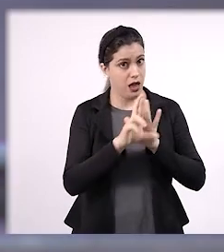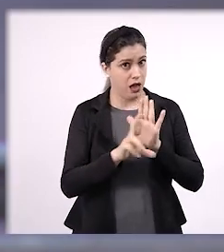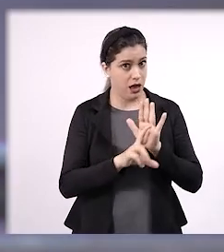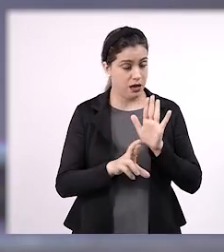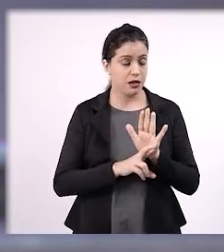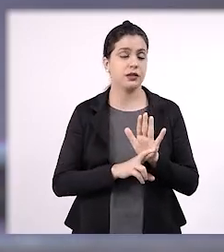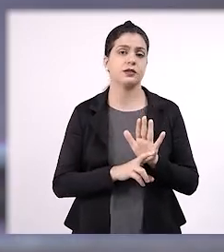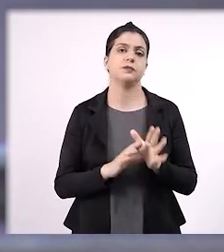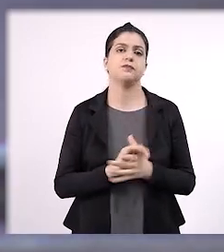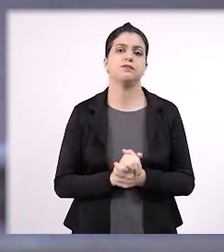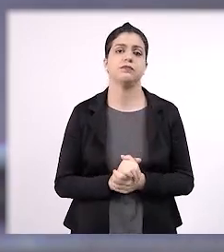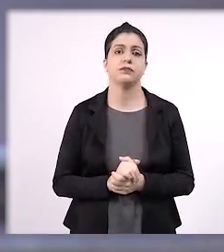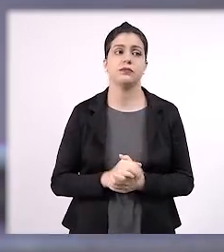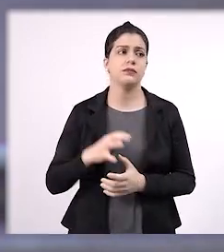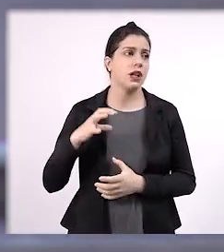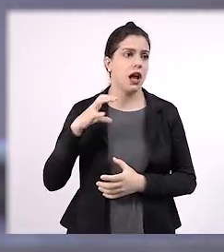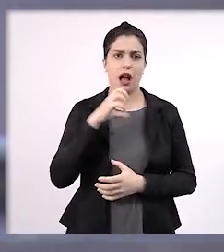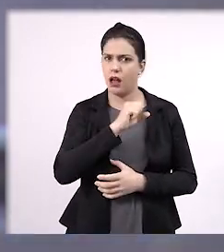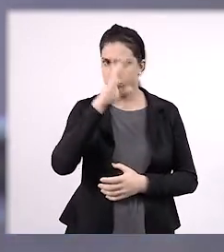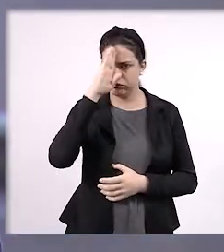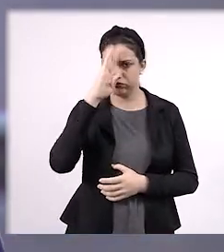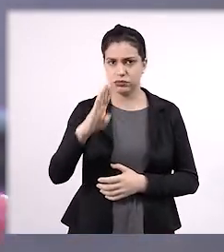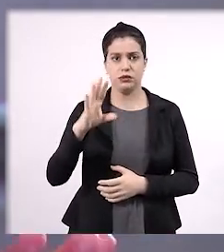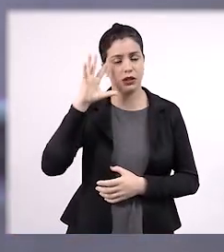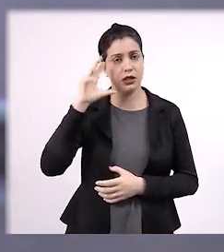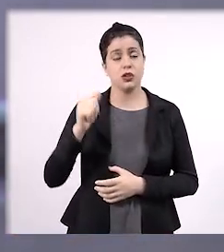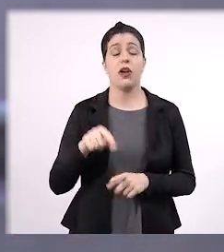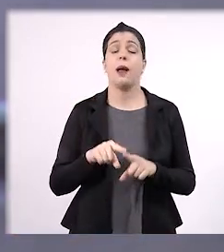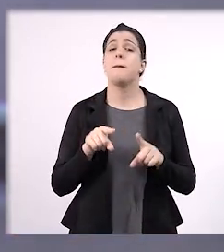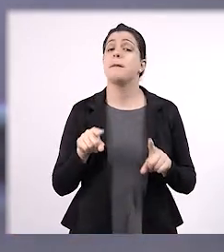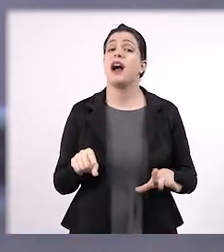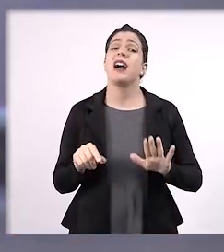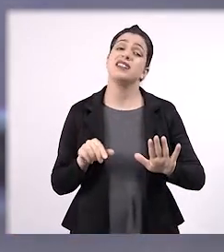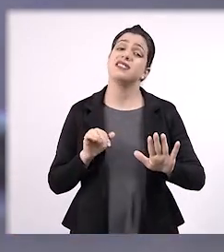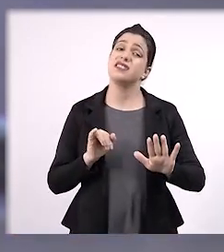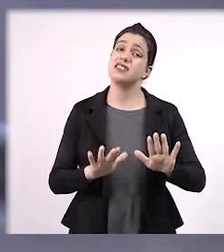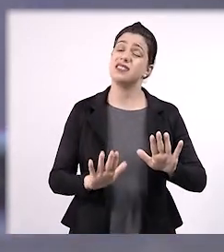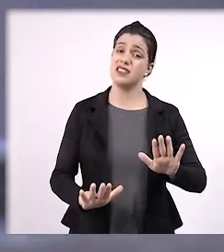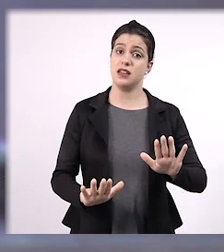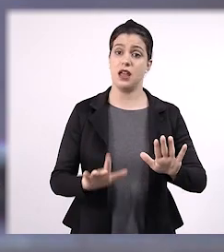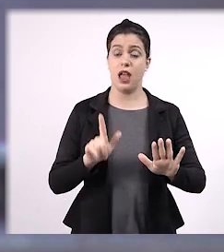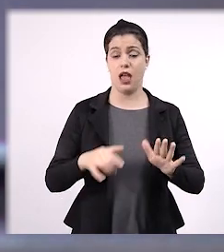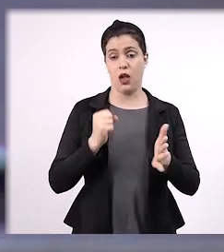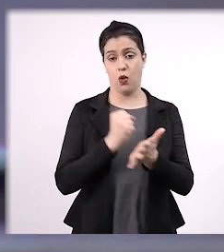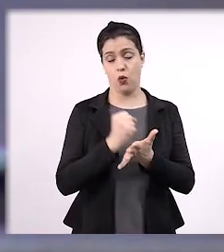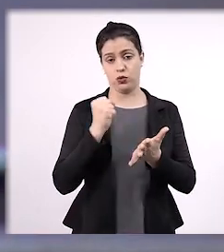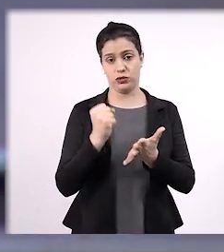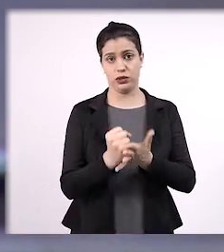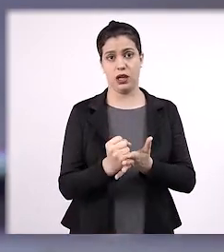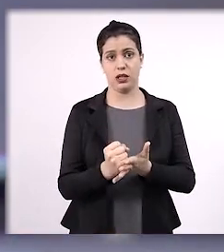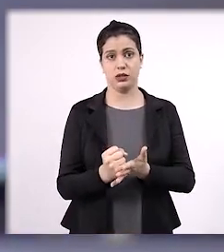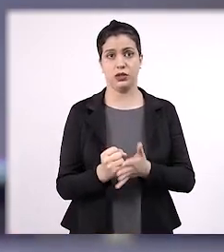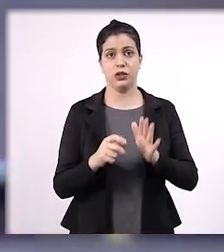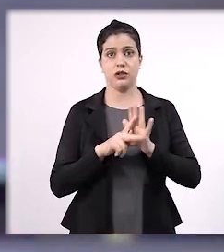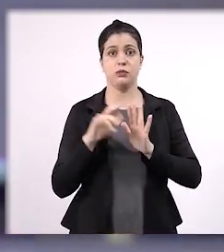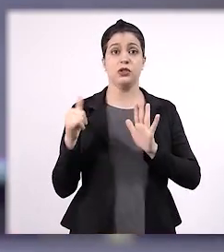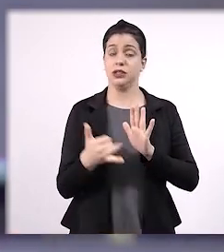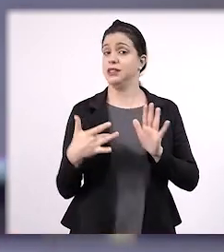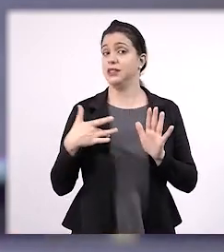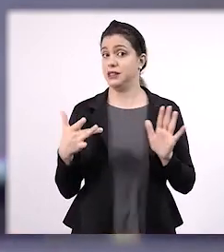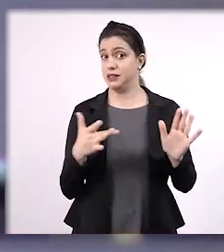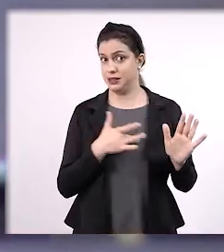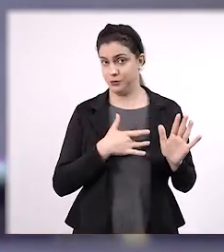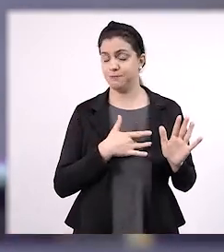O que se tem? O Estatuto do Idoso é uma norma de ordem pública e aplicação imediata, salvo, e é esse que é o ponto, no caso